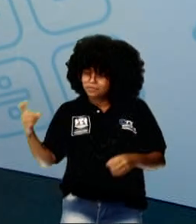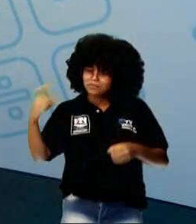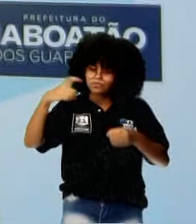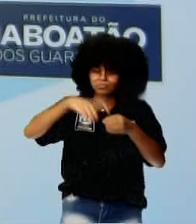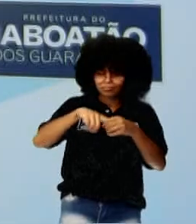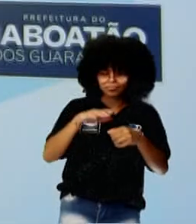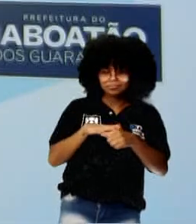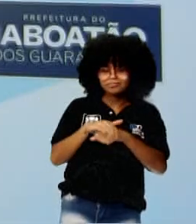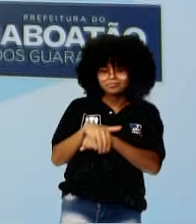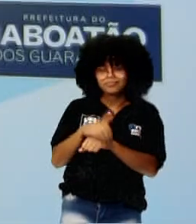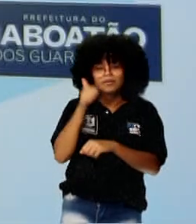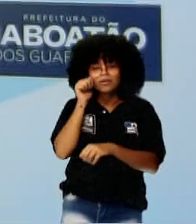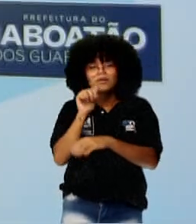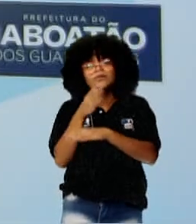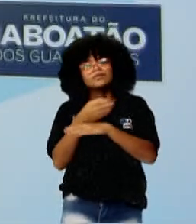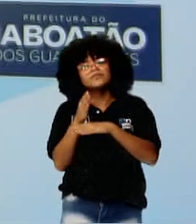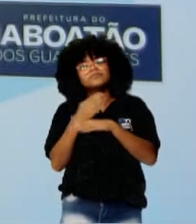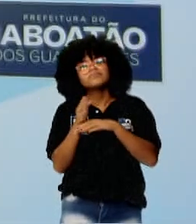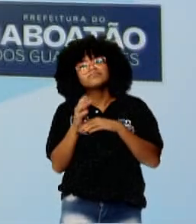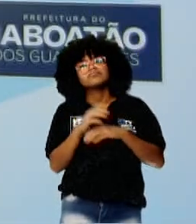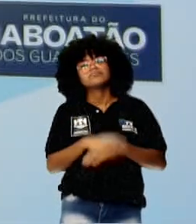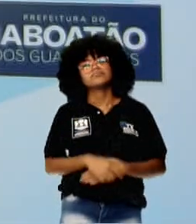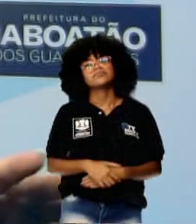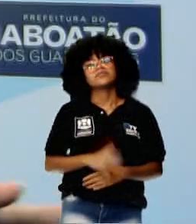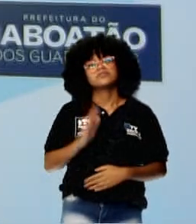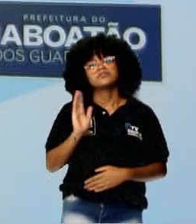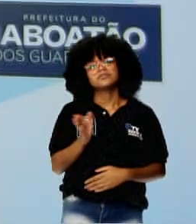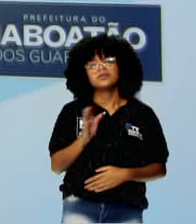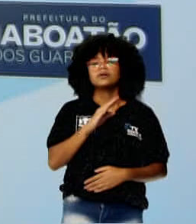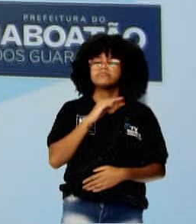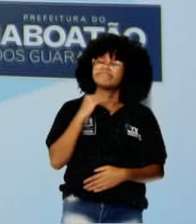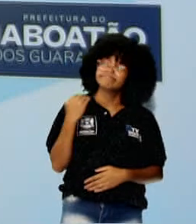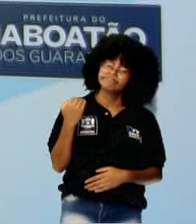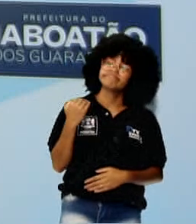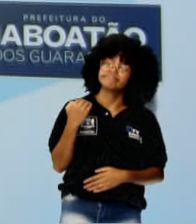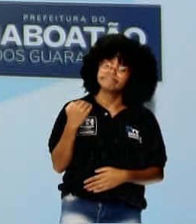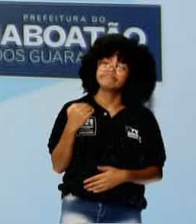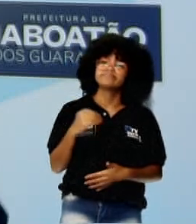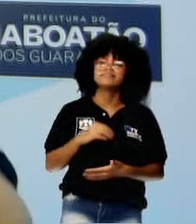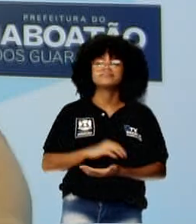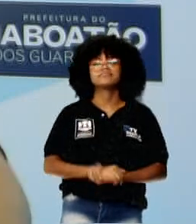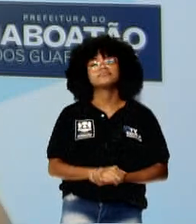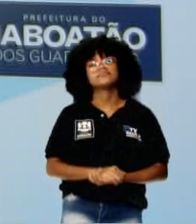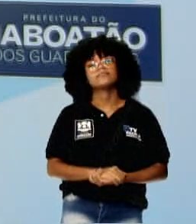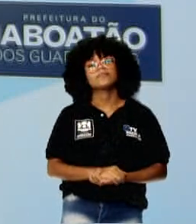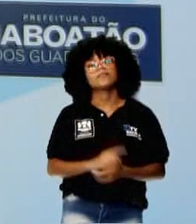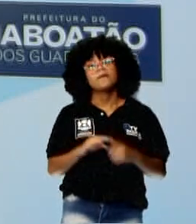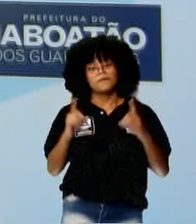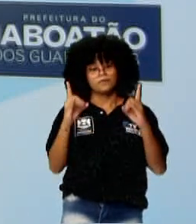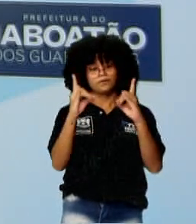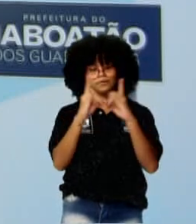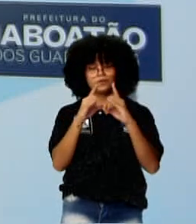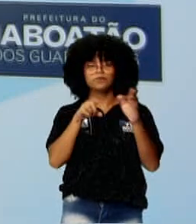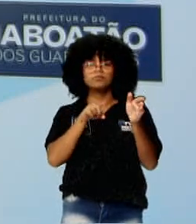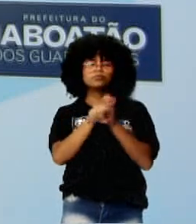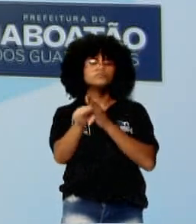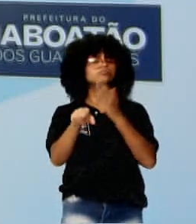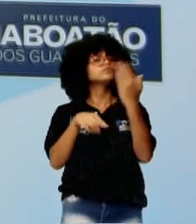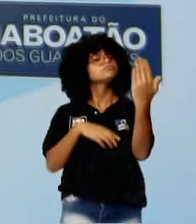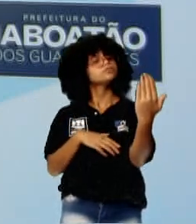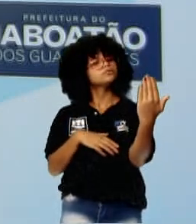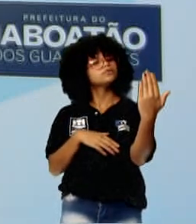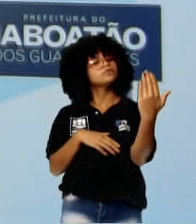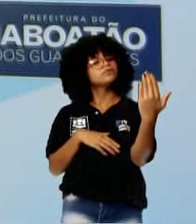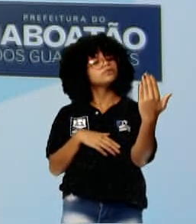realmente Branca de Neve estava definitivamente desacordada. Lá no castelo, a rainha perguntava para o espelho,